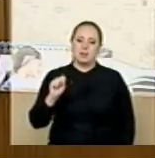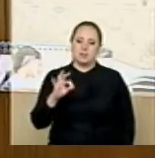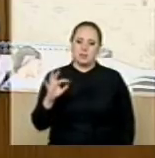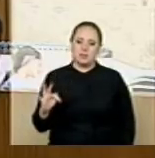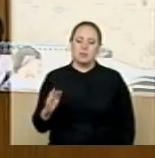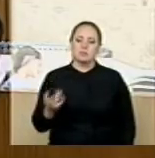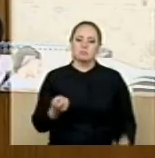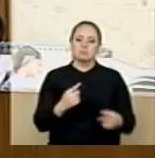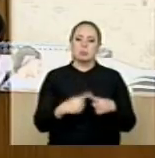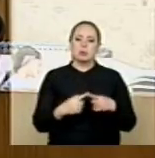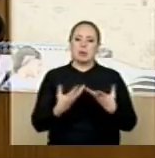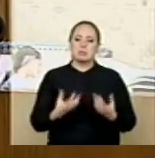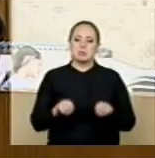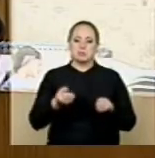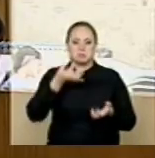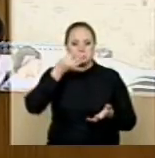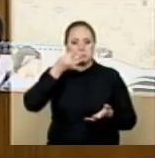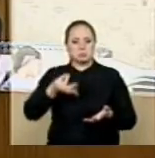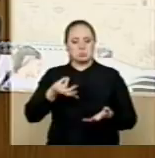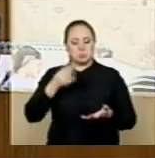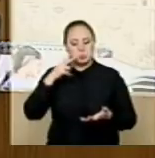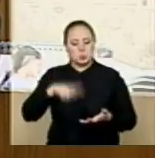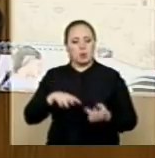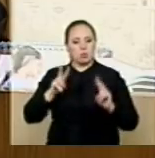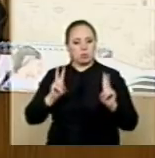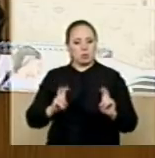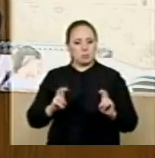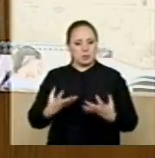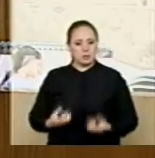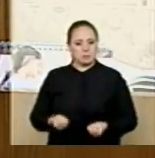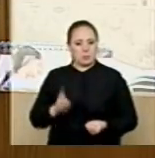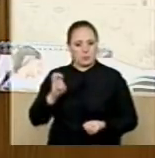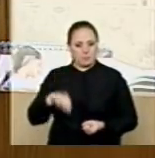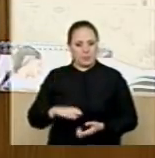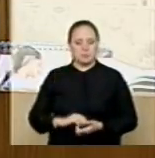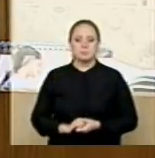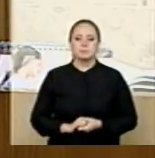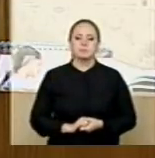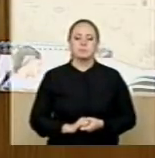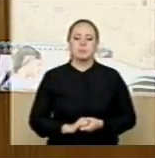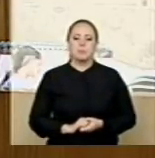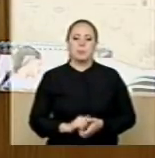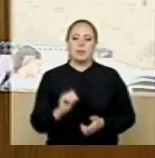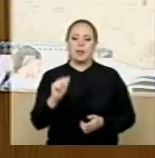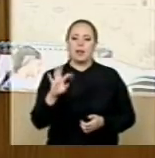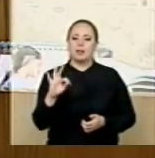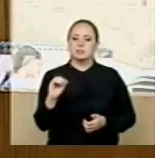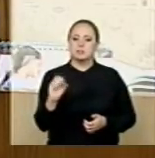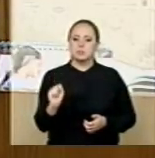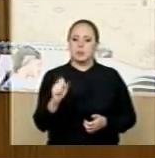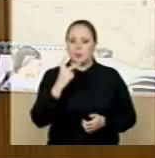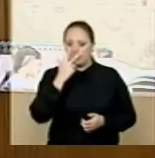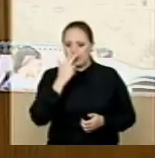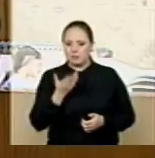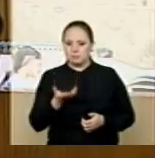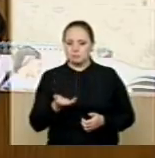pronta atenção que deu a este tema. Os atos que tornaram mais invisíveis esta questão são